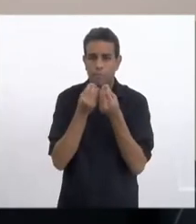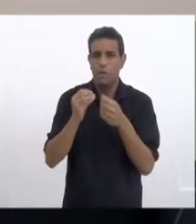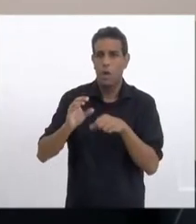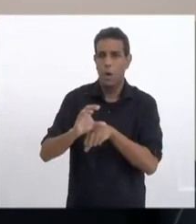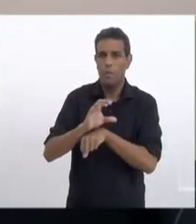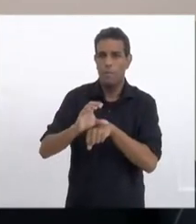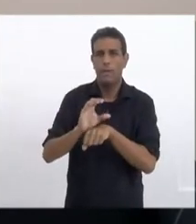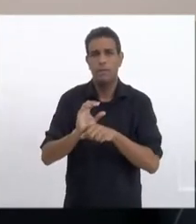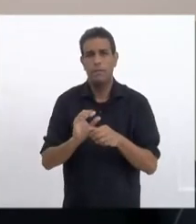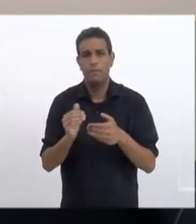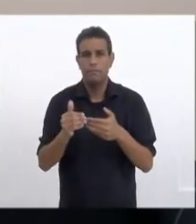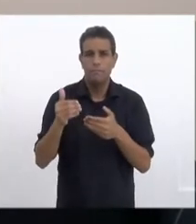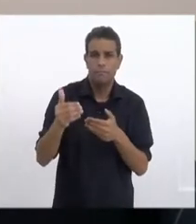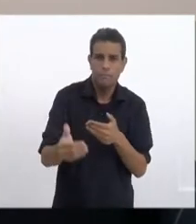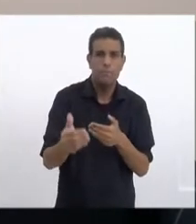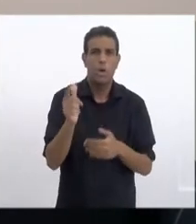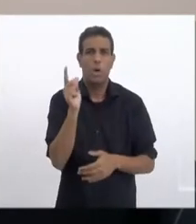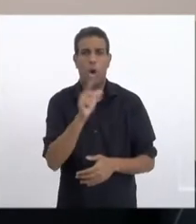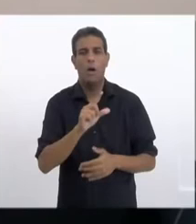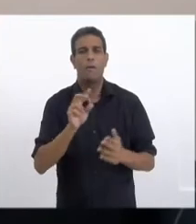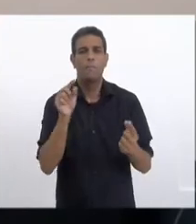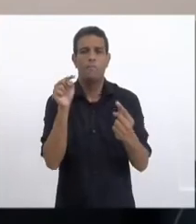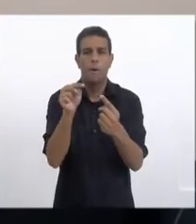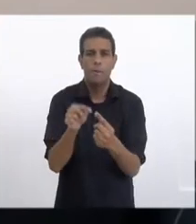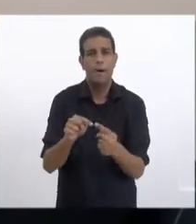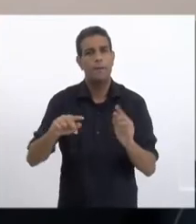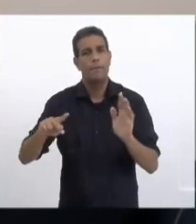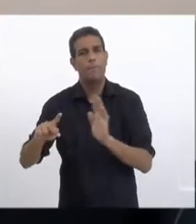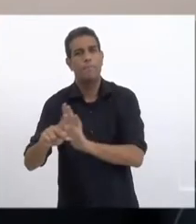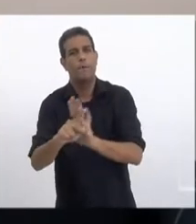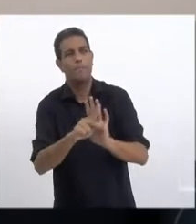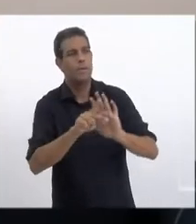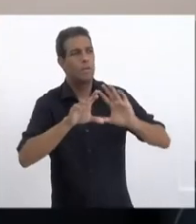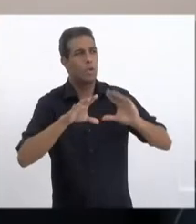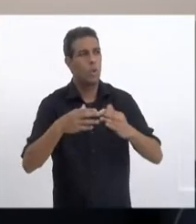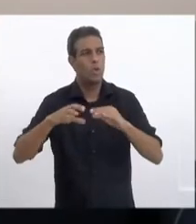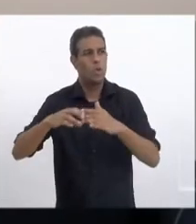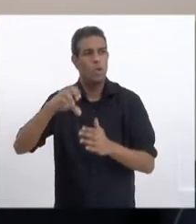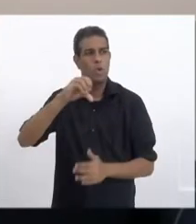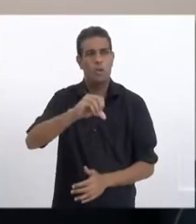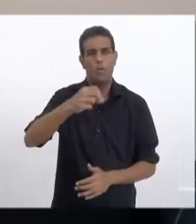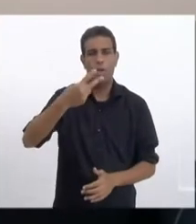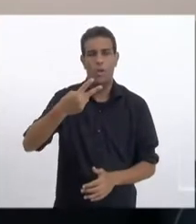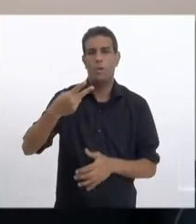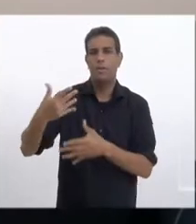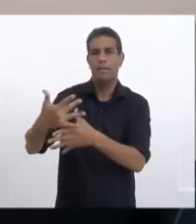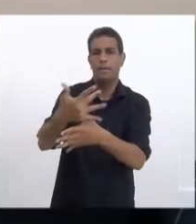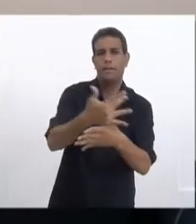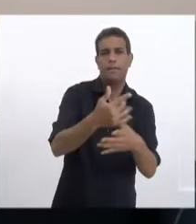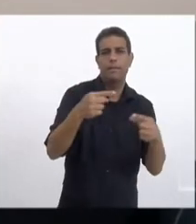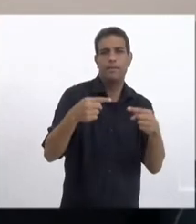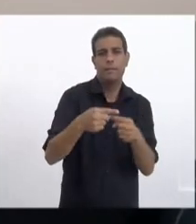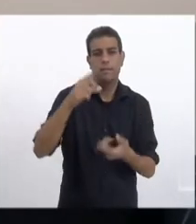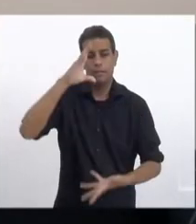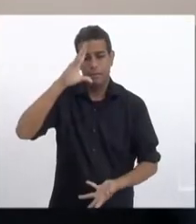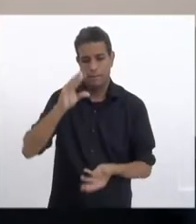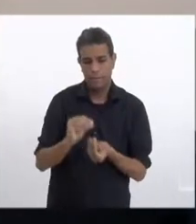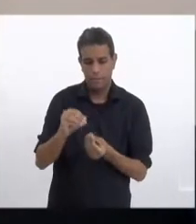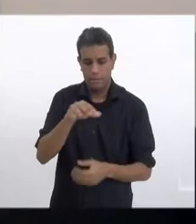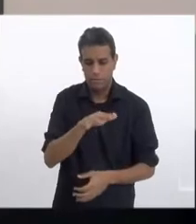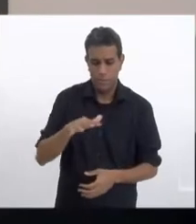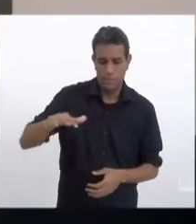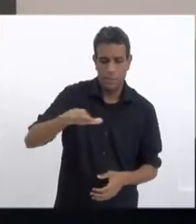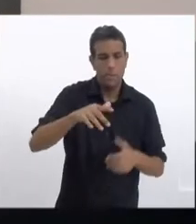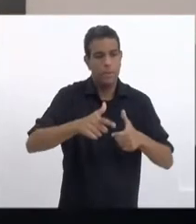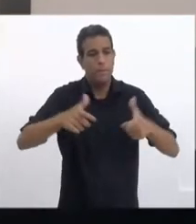como atuação, até porque o nosso compromisso são com as 92 cidades, mas a gente sabe que o espaço ele é